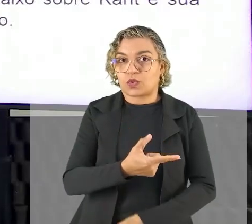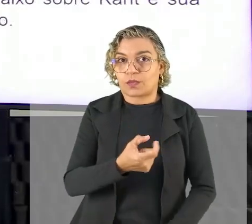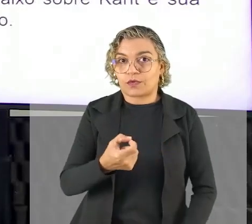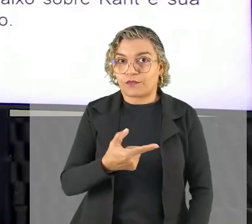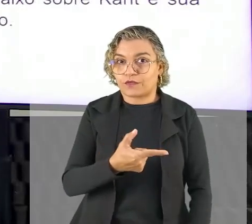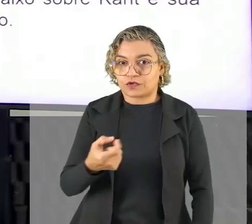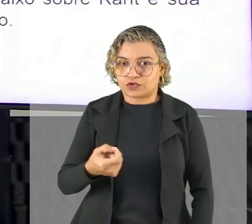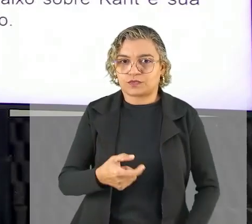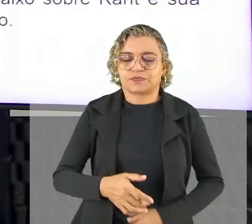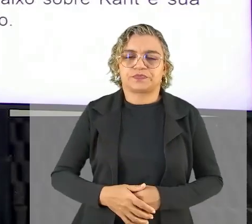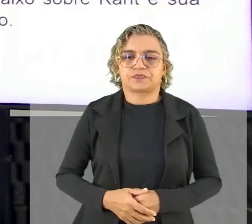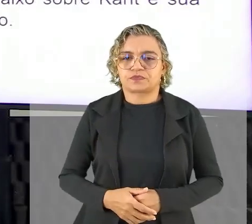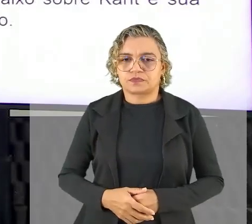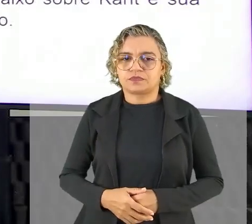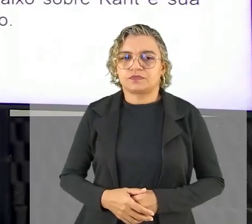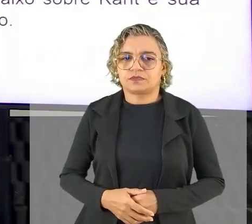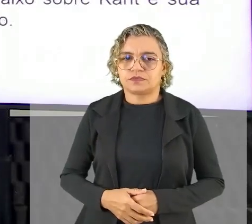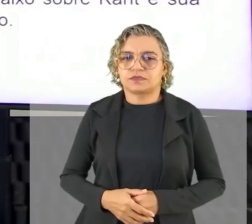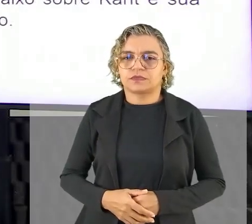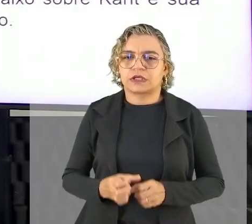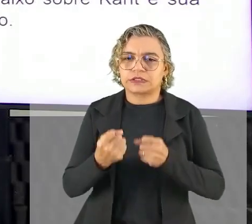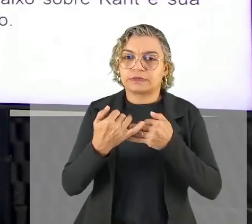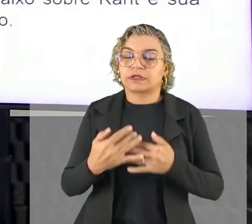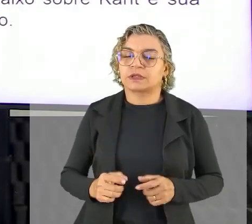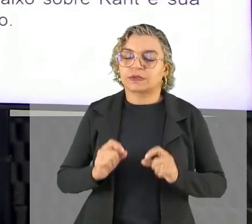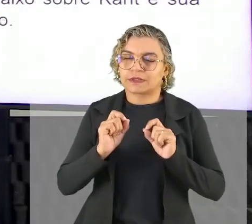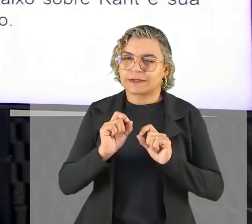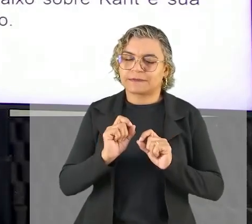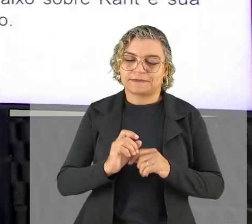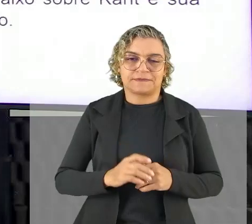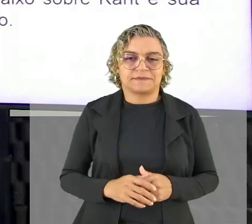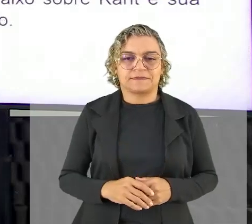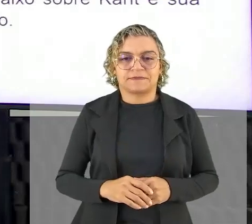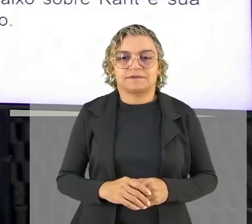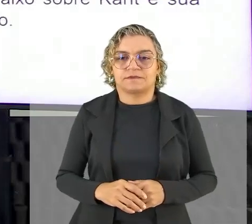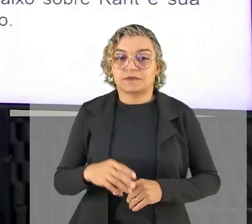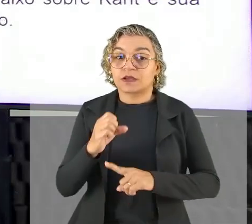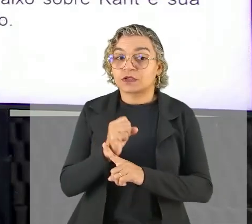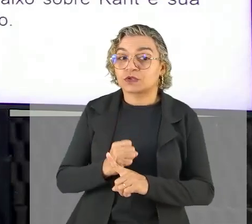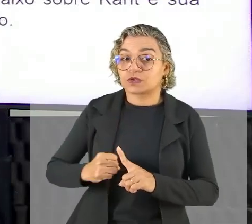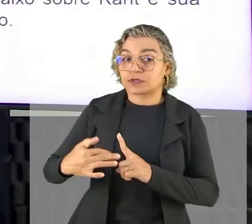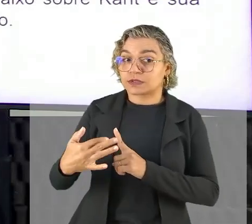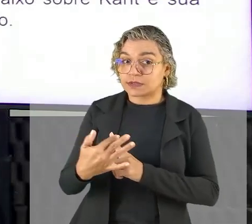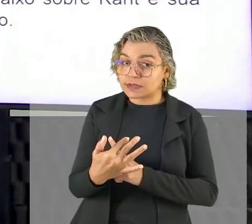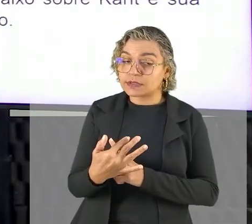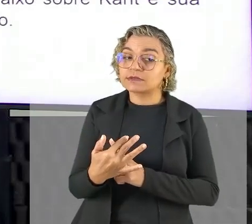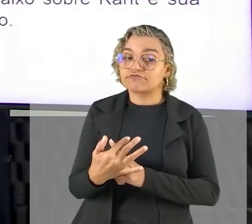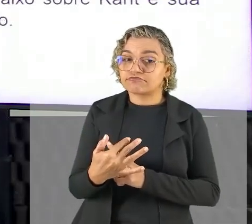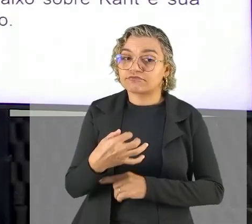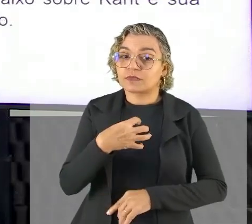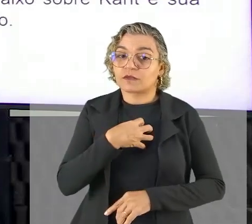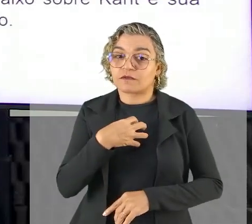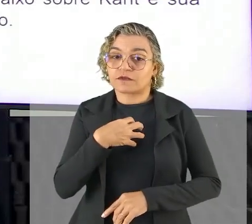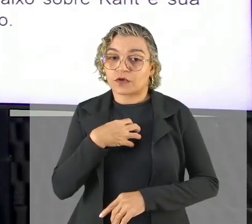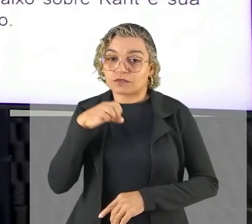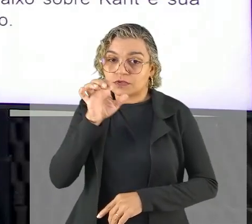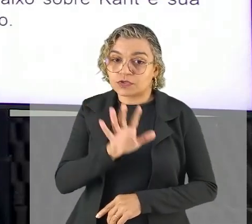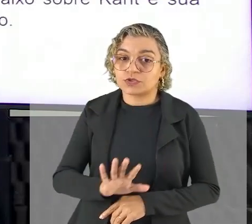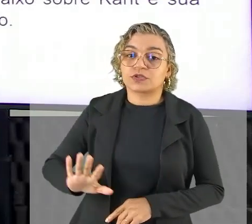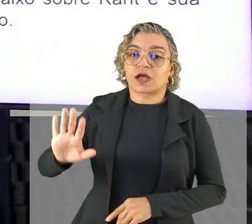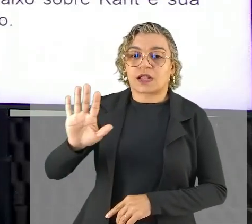2020. E ela diz o seguinte: a sociedade, de uma forma